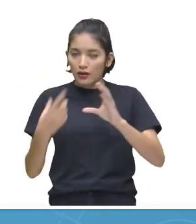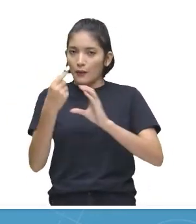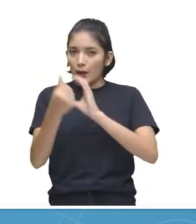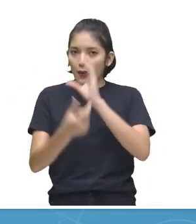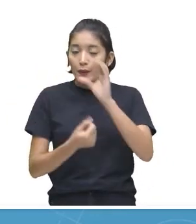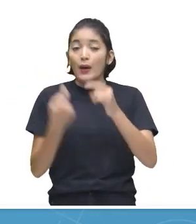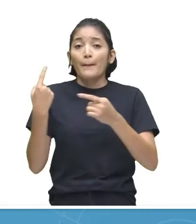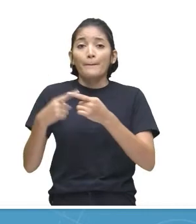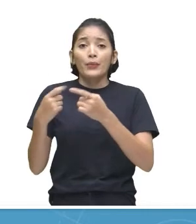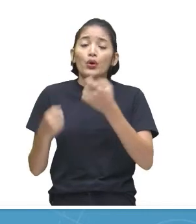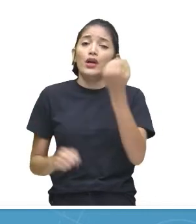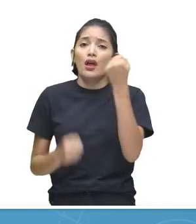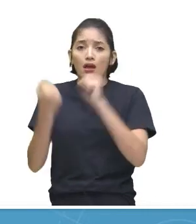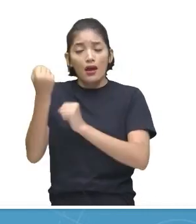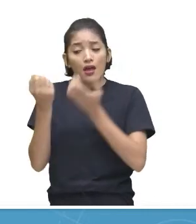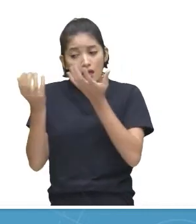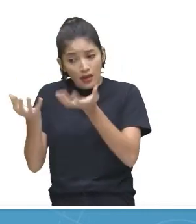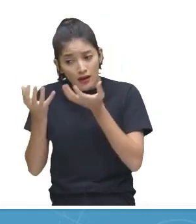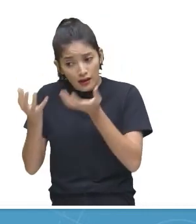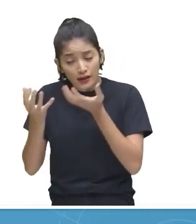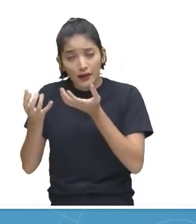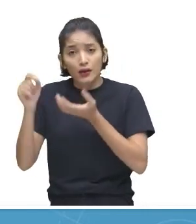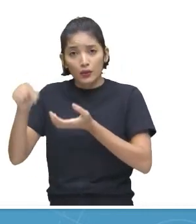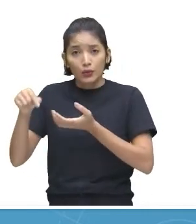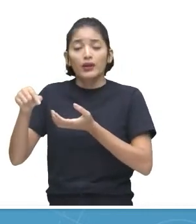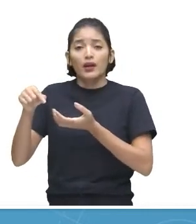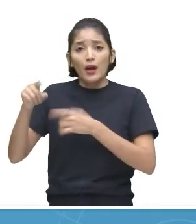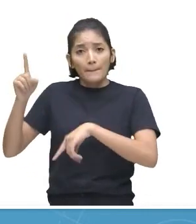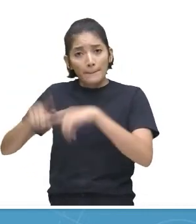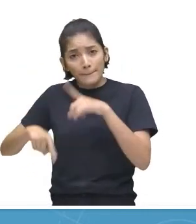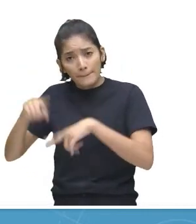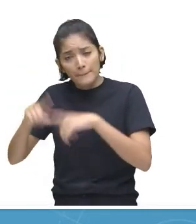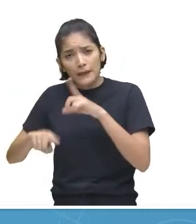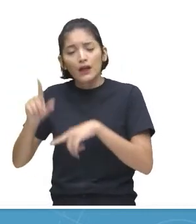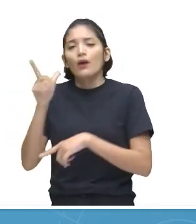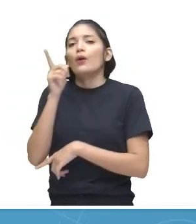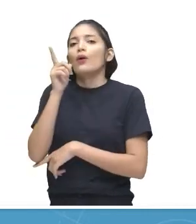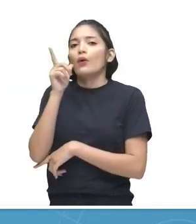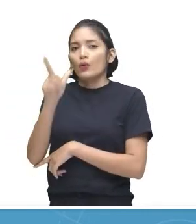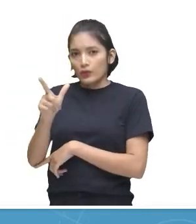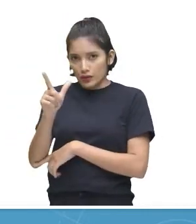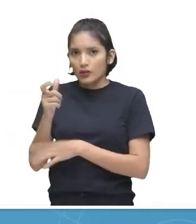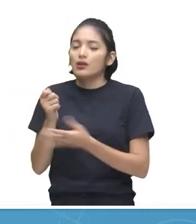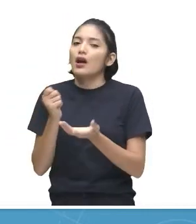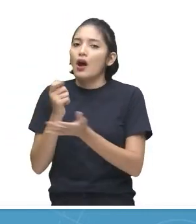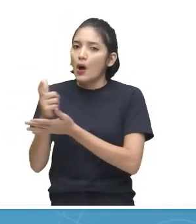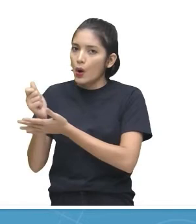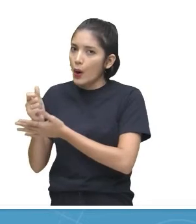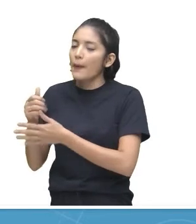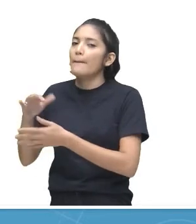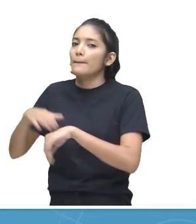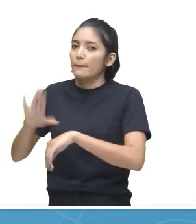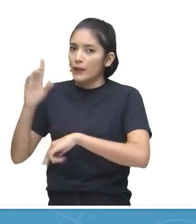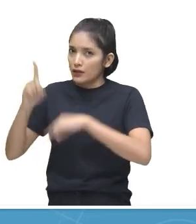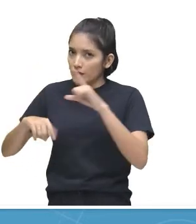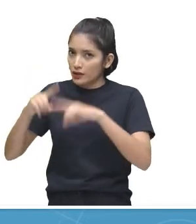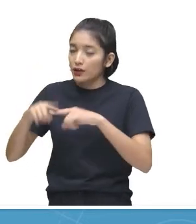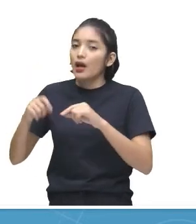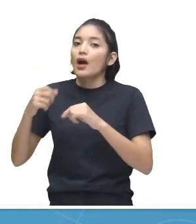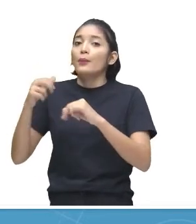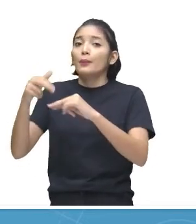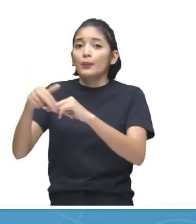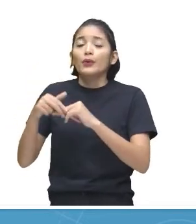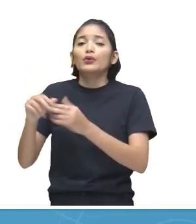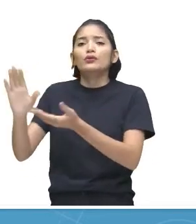as indústrias começaram a querer que a sua população, seu mercado consumidor começasse a comprar mais produtos. Então, para isso, começou a investir